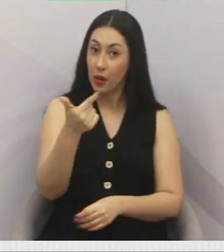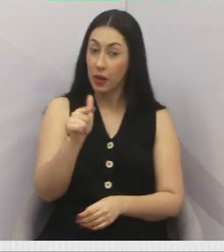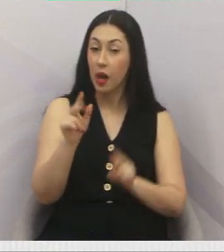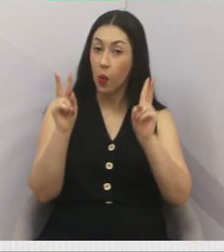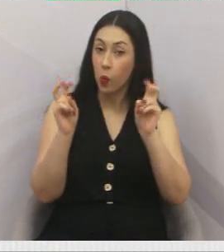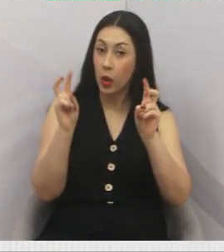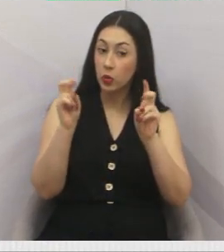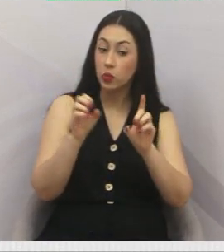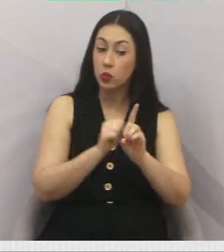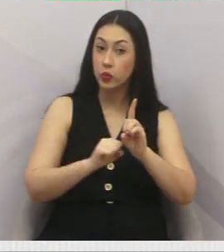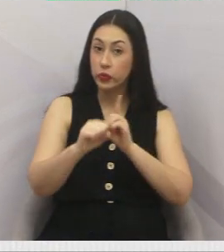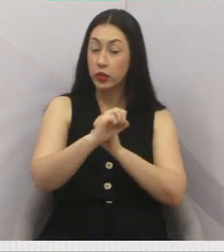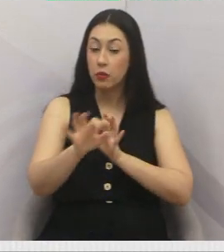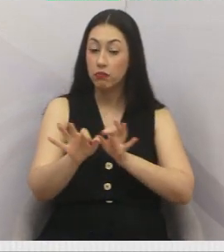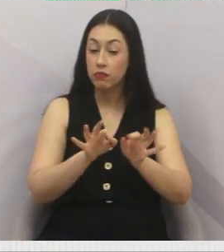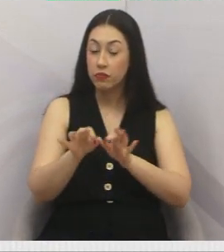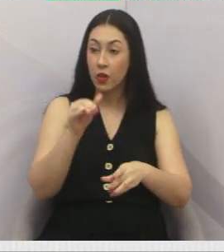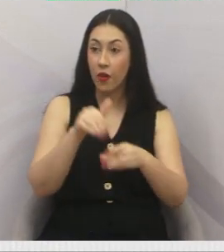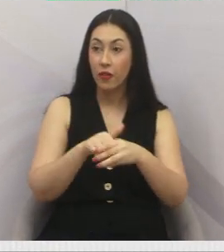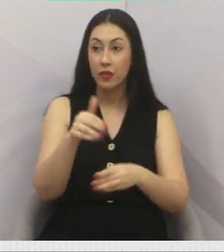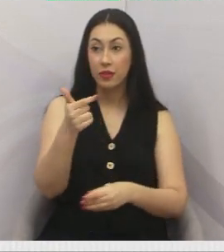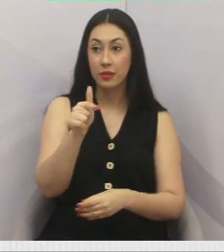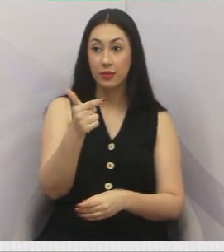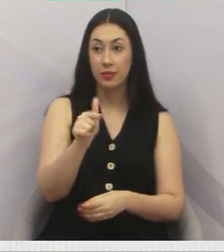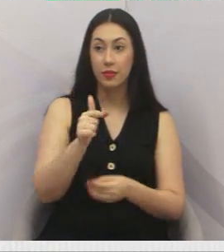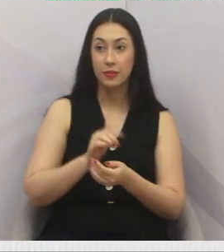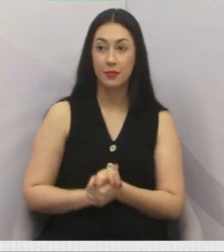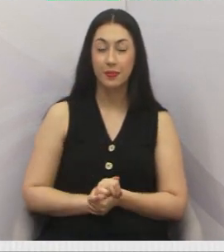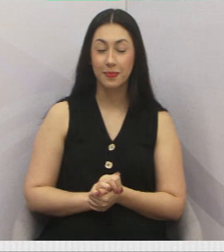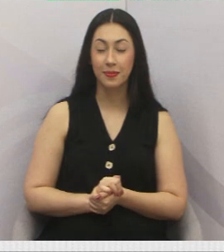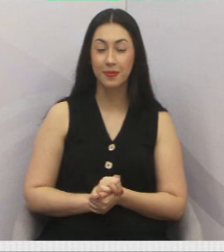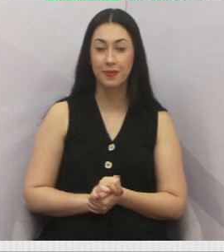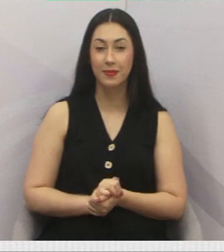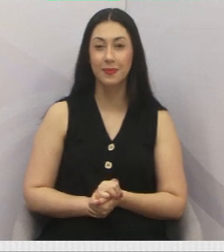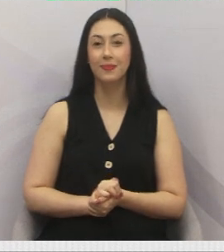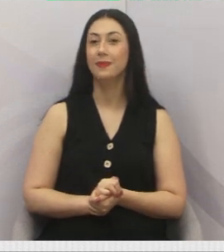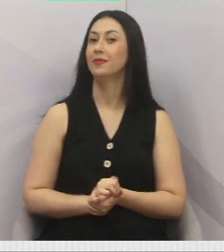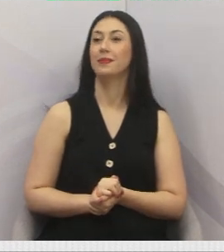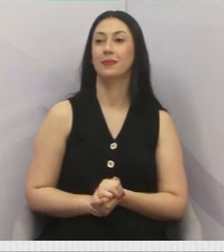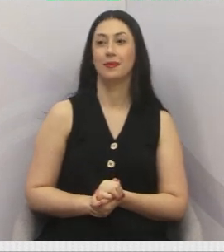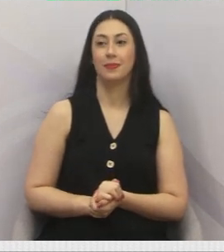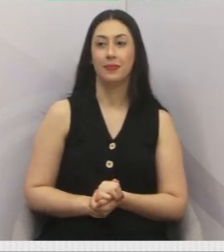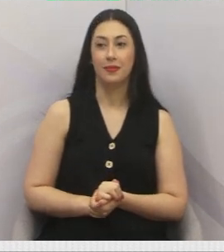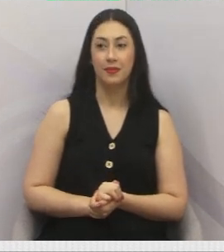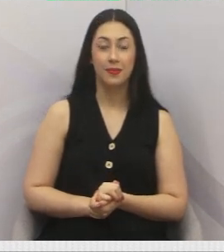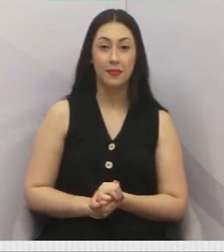Segmento organização da sociedade civil, voto em branco. Próximo voto.